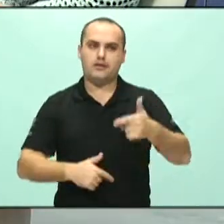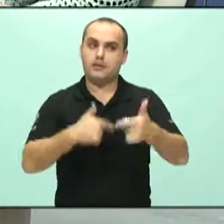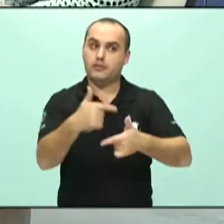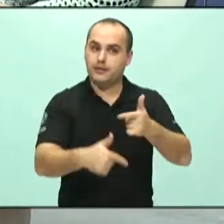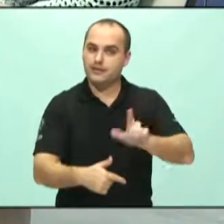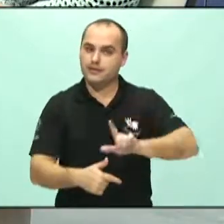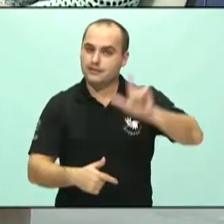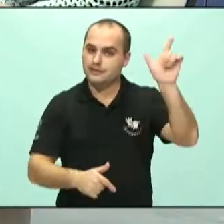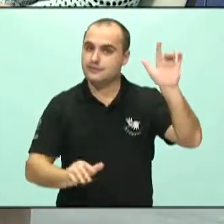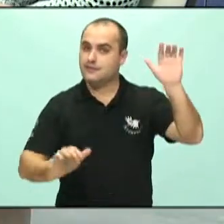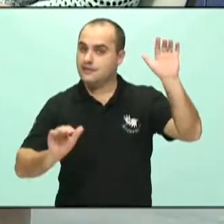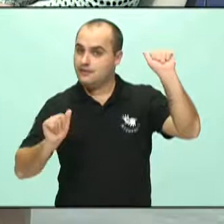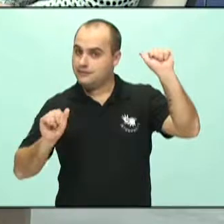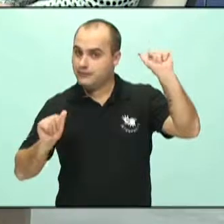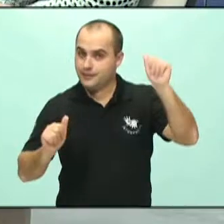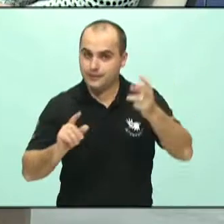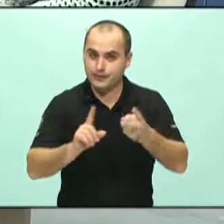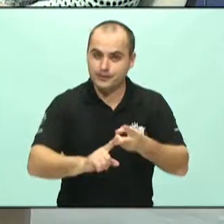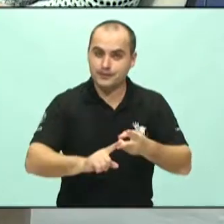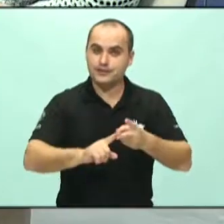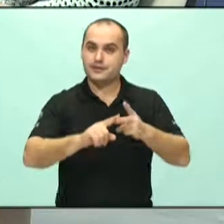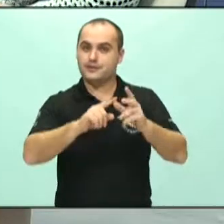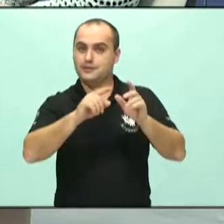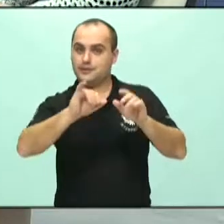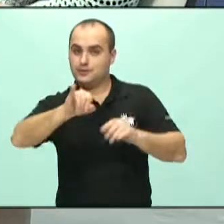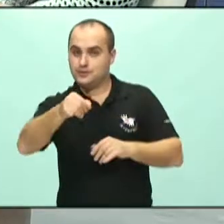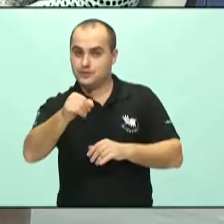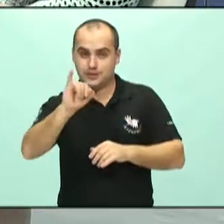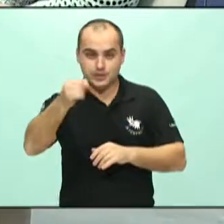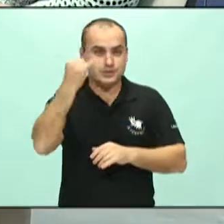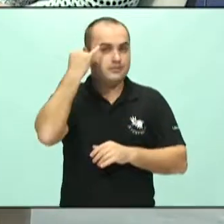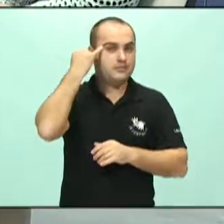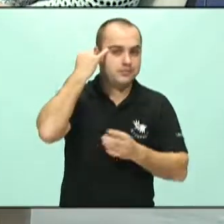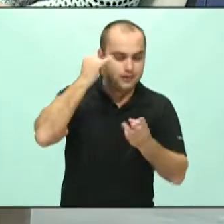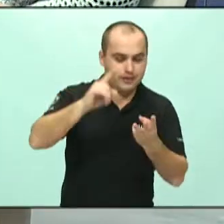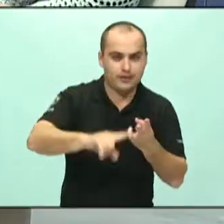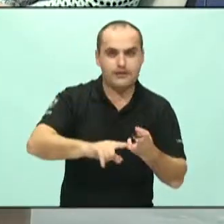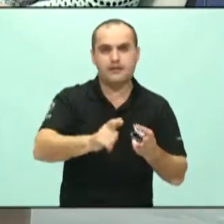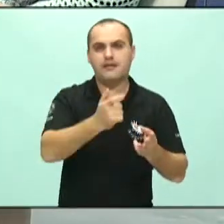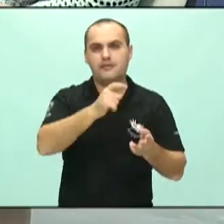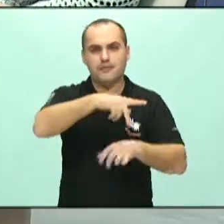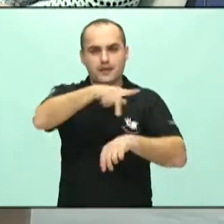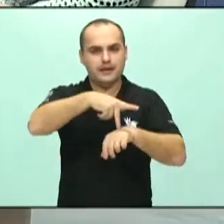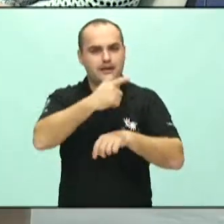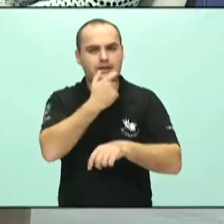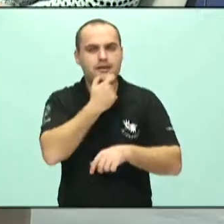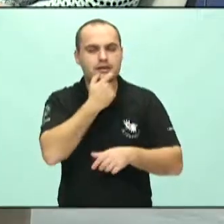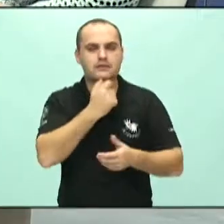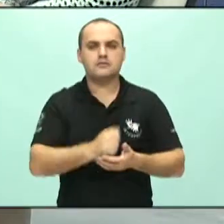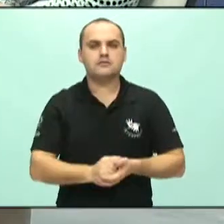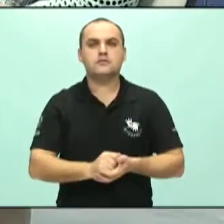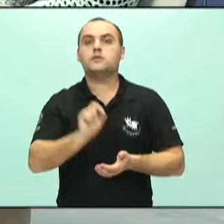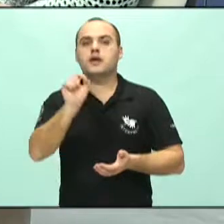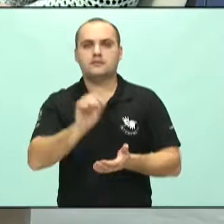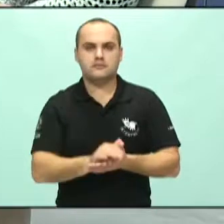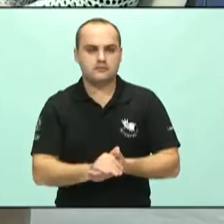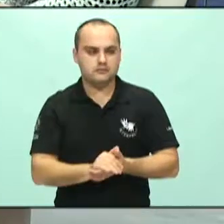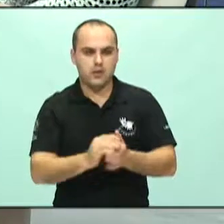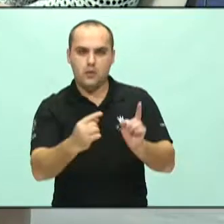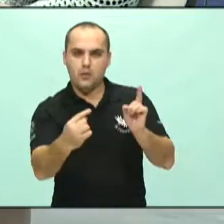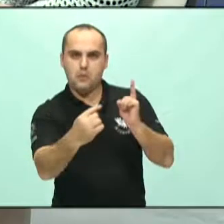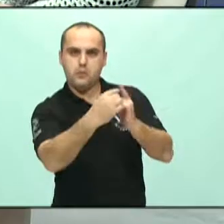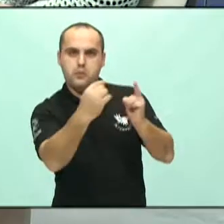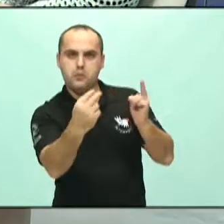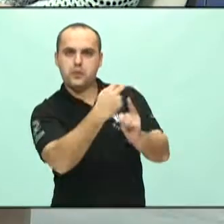no Japão, na Inglaterra, que é um básico da Abadá. Ou seja, ação e reação. Então, o que é a